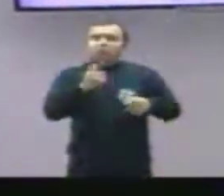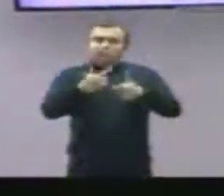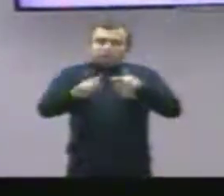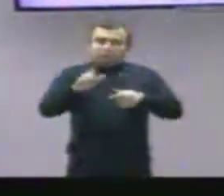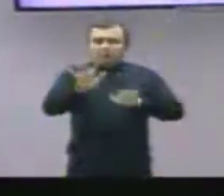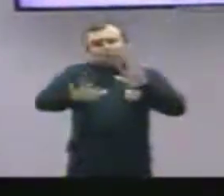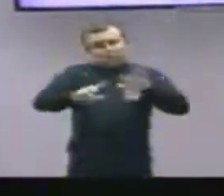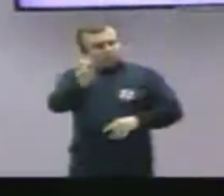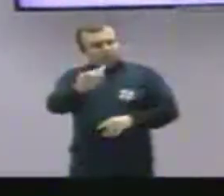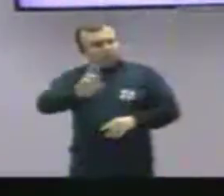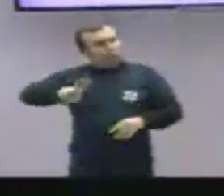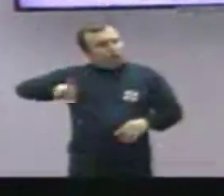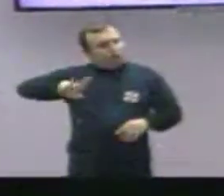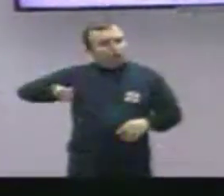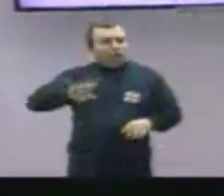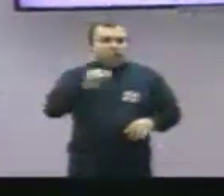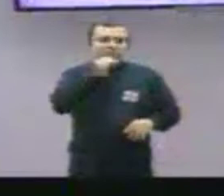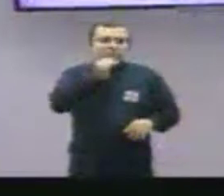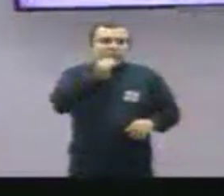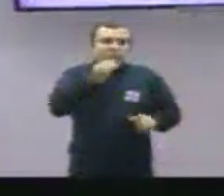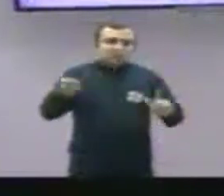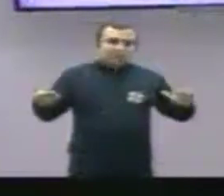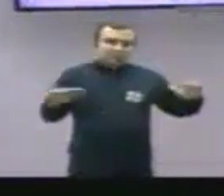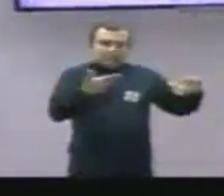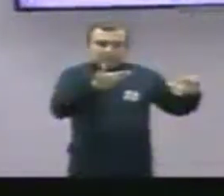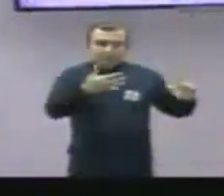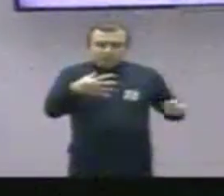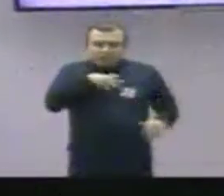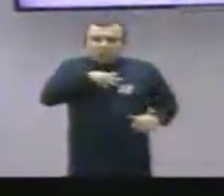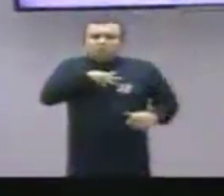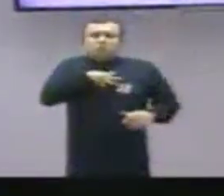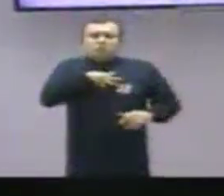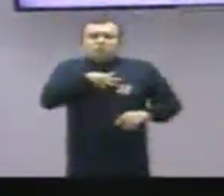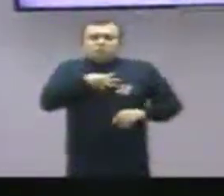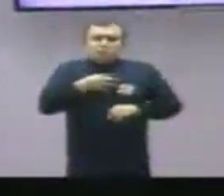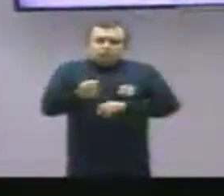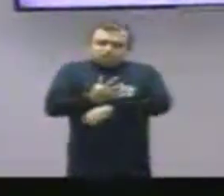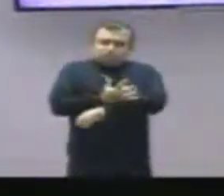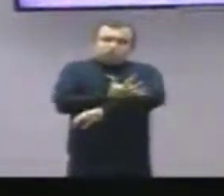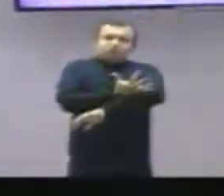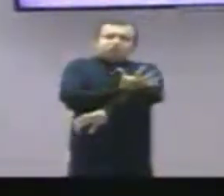cardíacos. Por exemplo, se você estiver vivendo uma situação de fortes emoções,